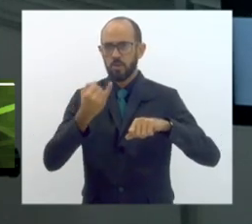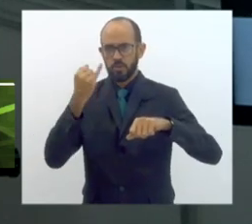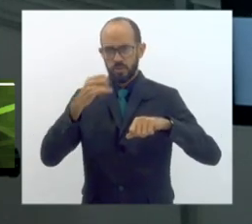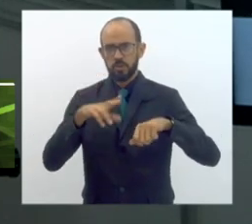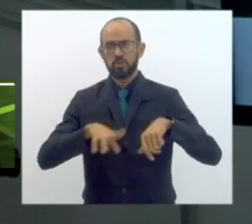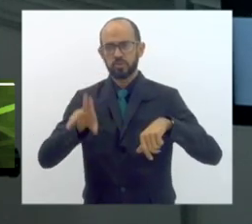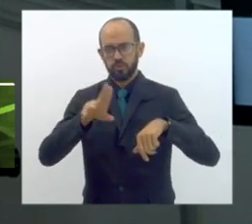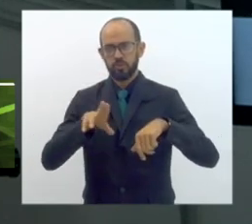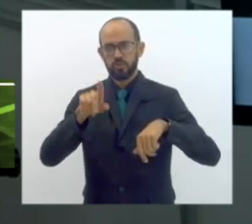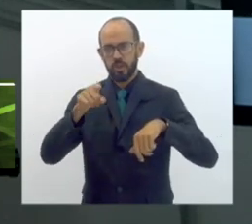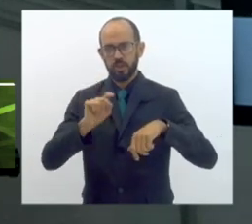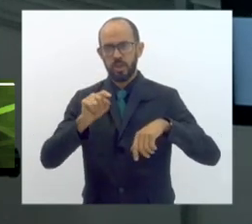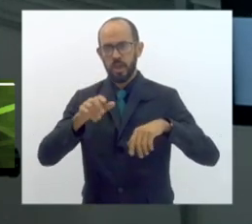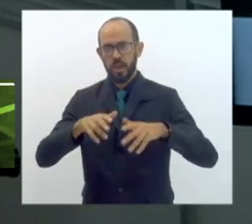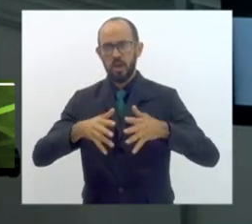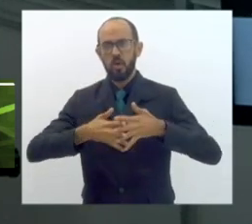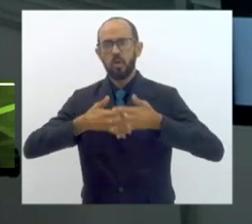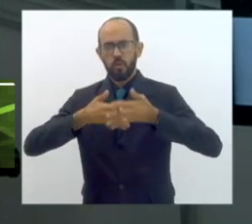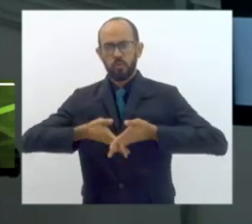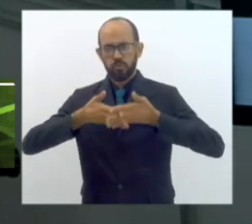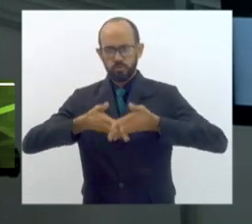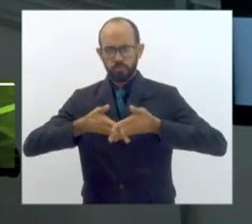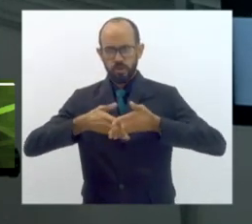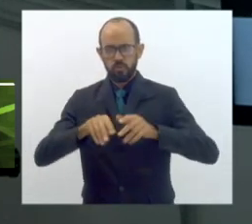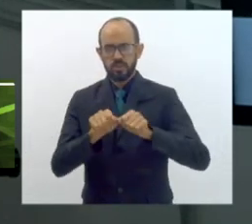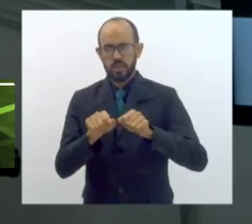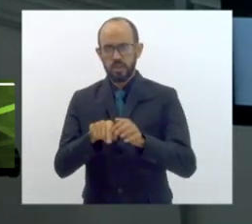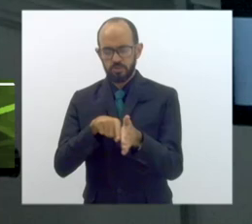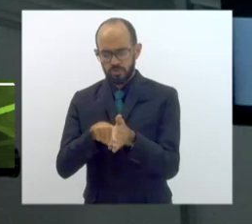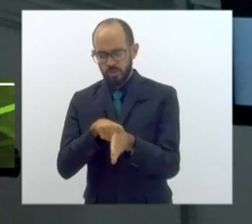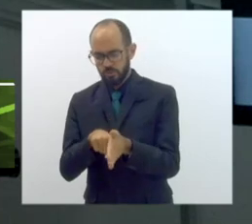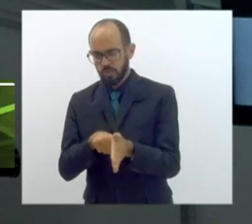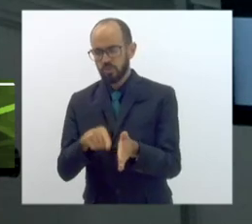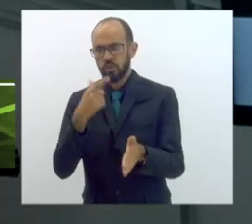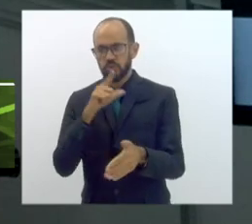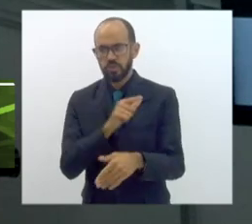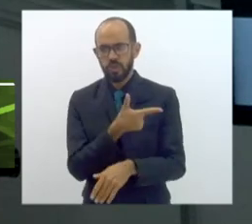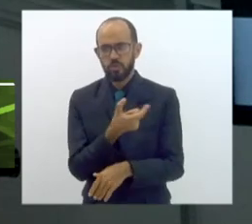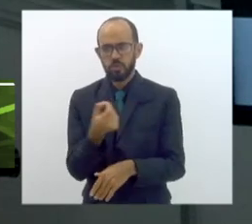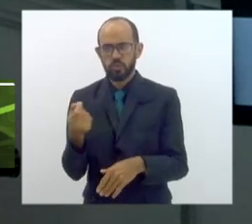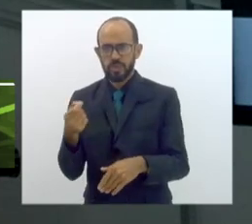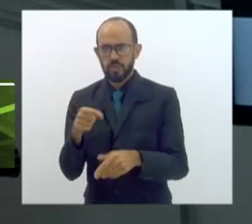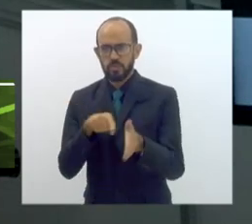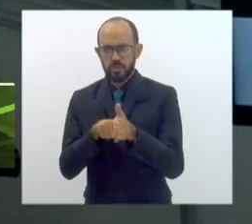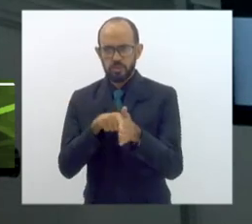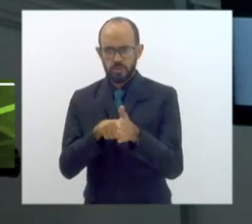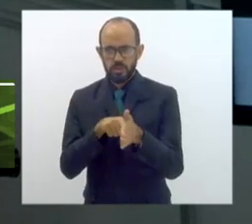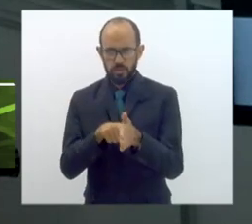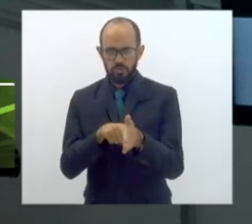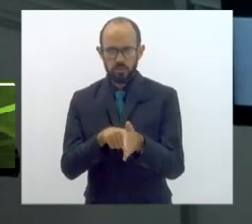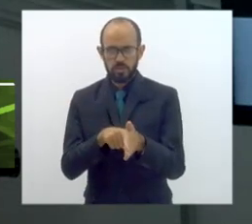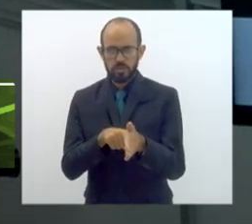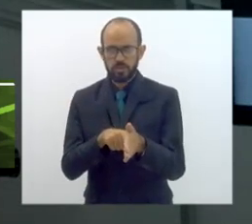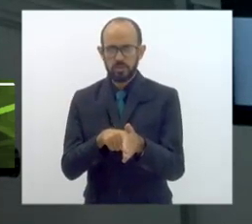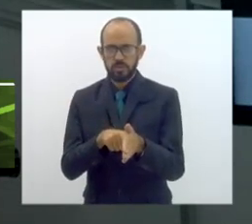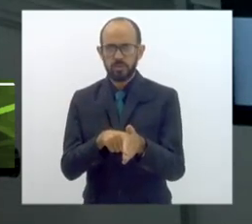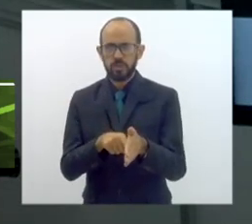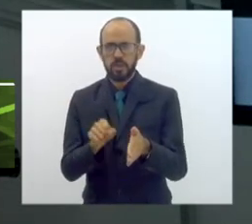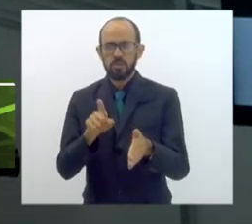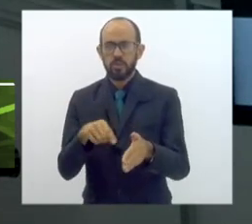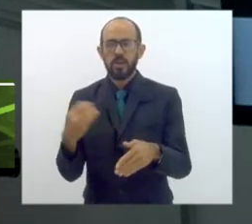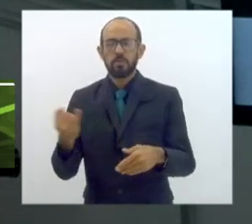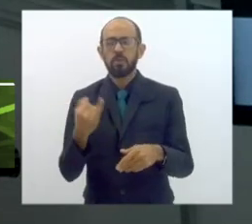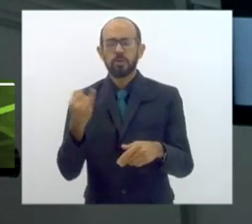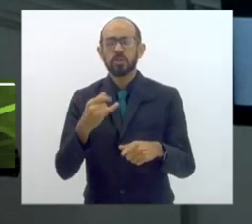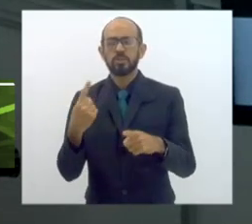que é a unidade móvel de exames. A gente consegue fazer 200 exames nessa unidade móvel. Isso é muito importante, porque a gente tem uma